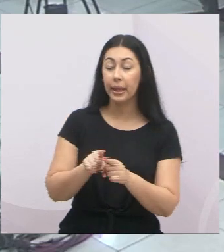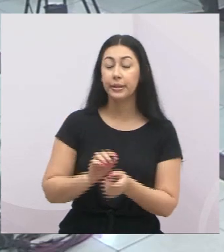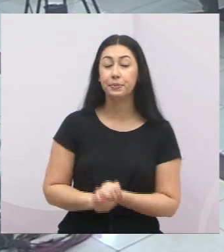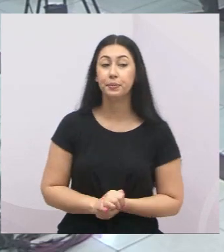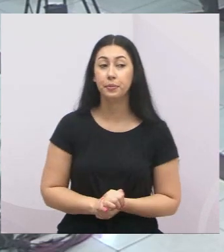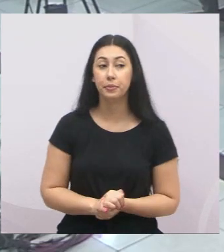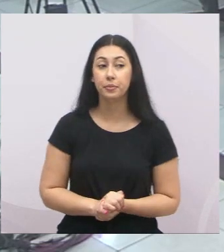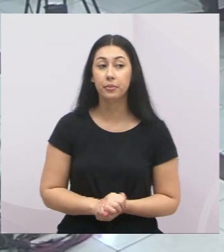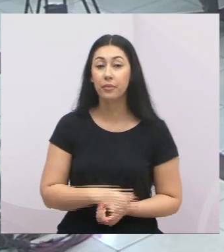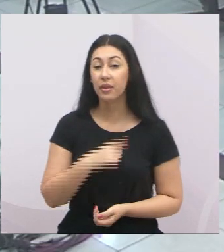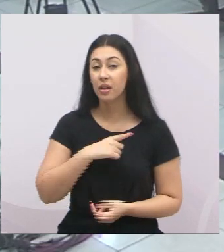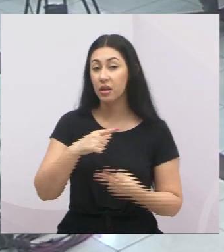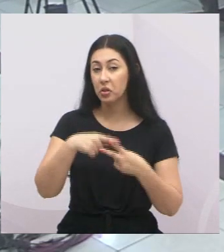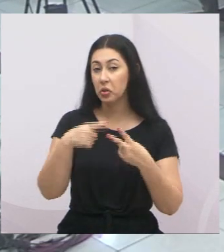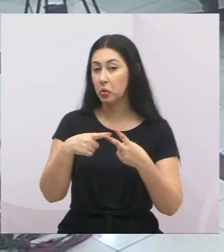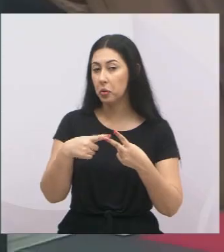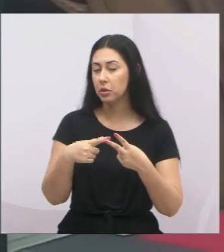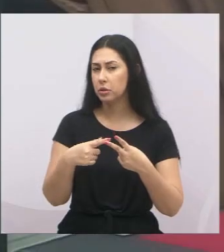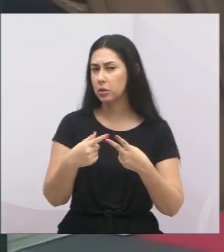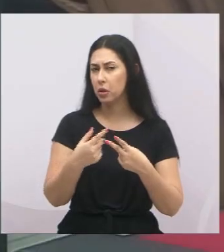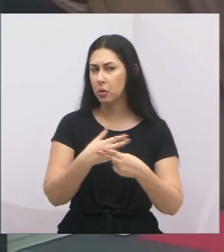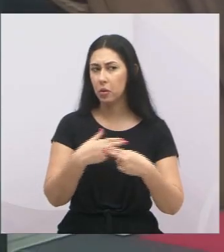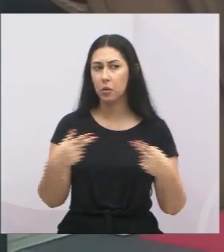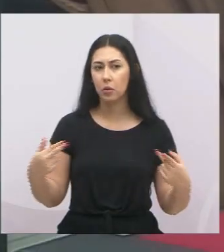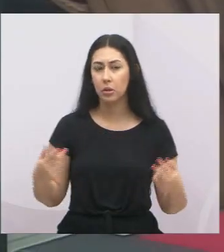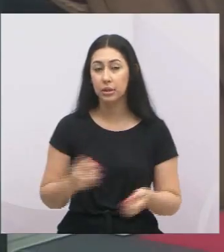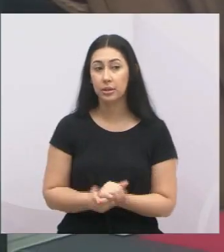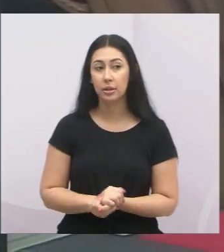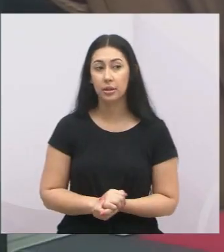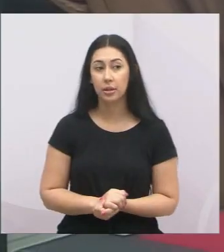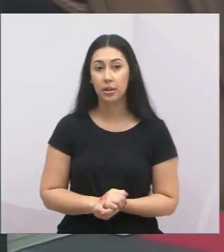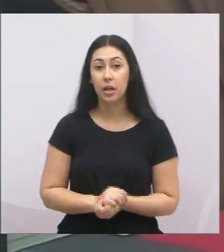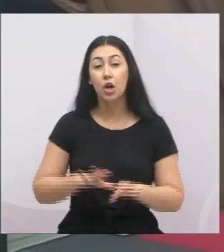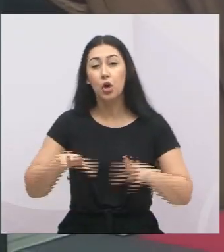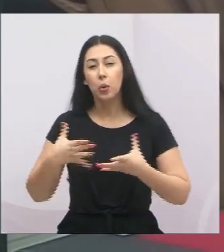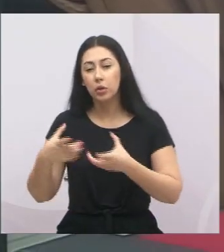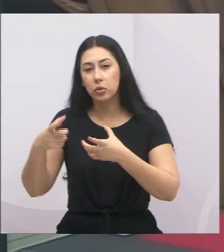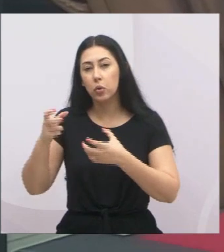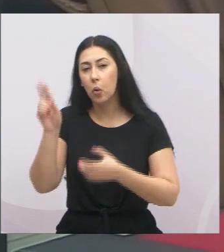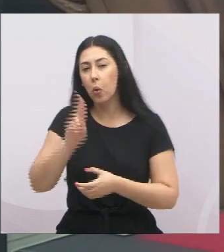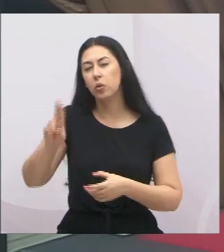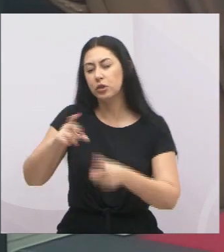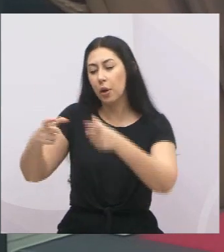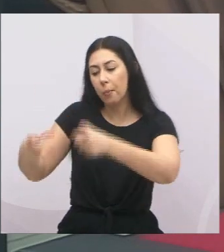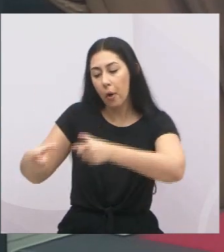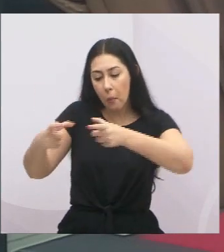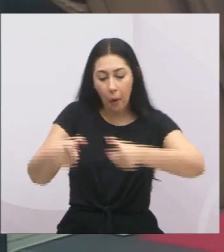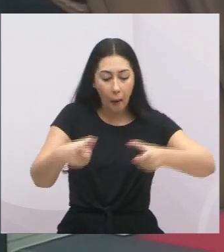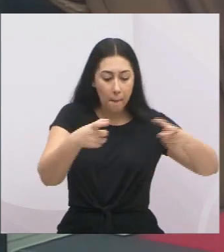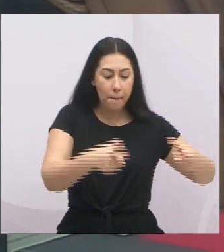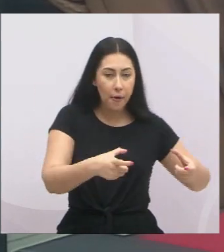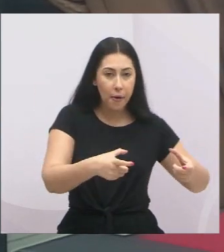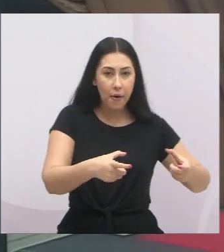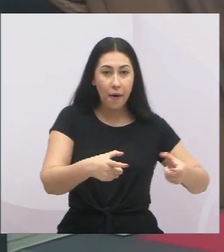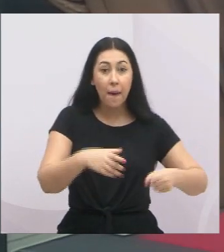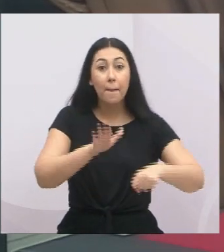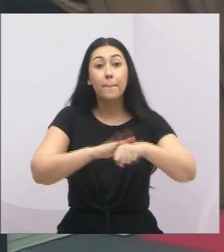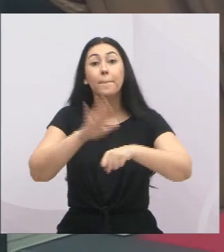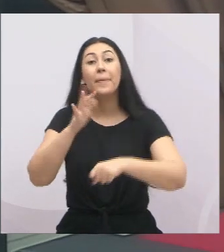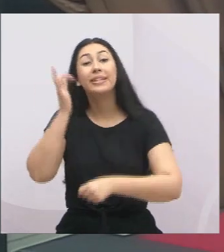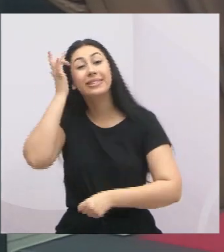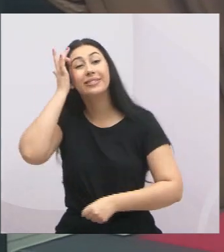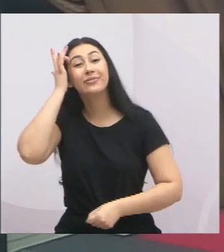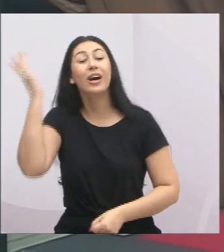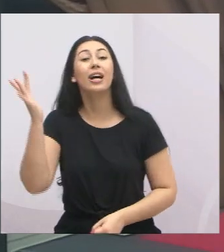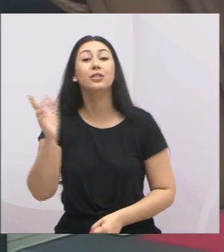Arildo, tem duas vantagens ser burocrata. A hipermigração da água, a filtração da água. Ali é uma localidade